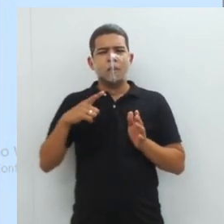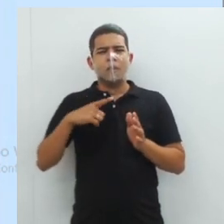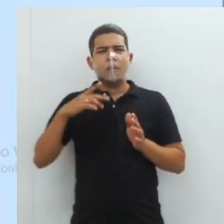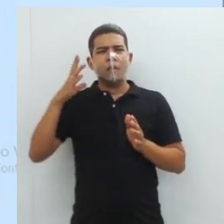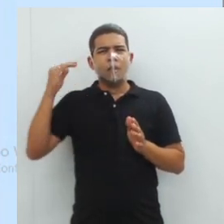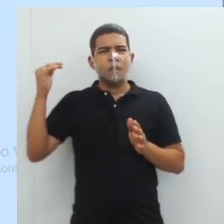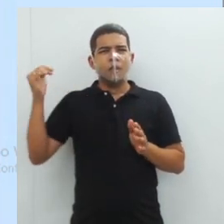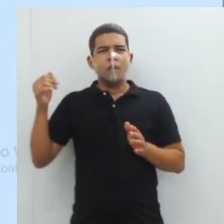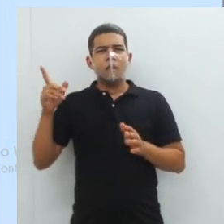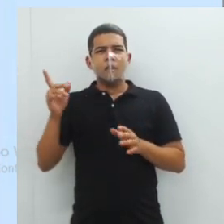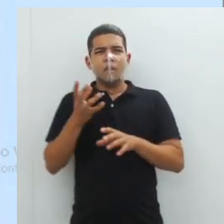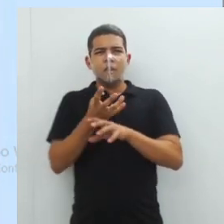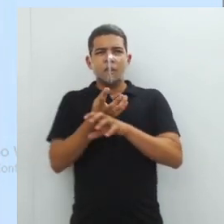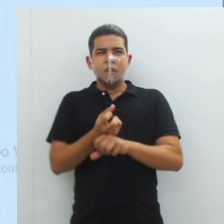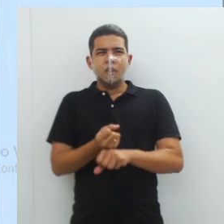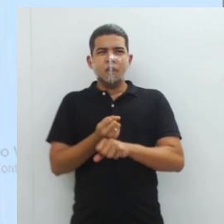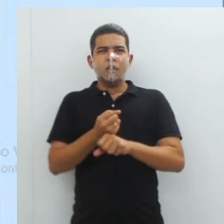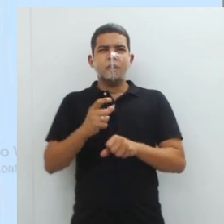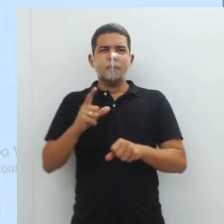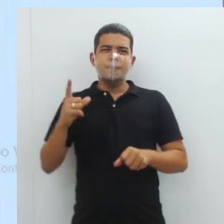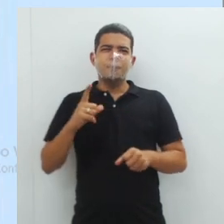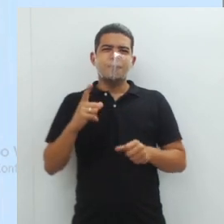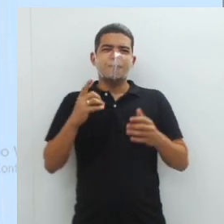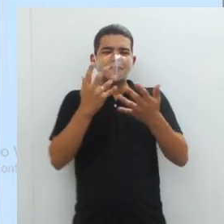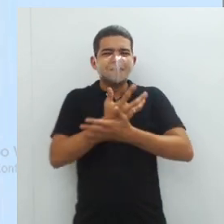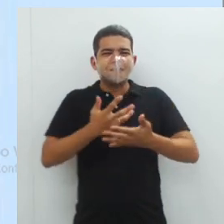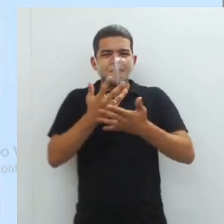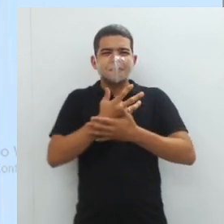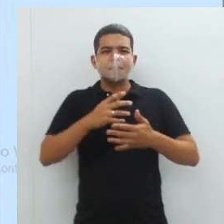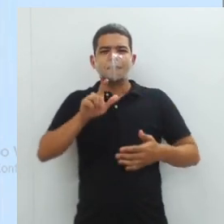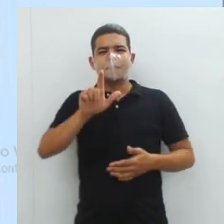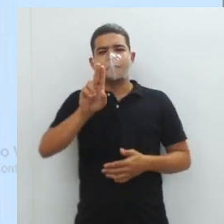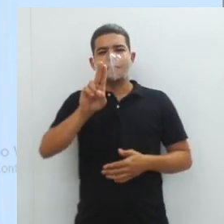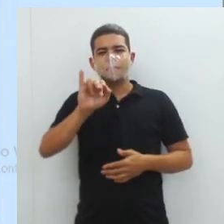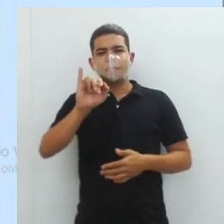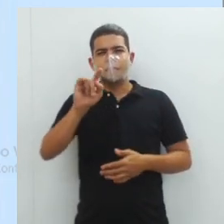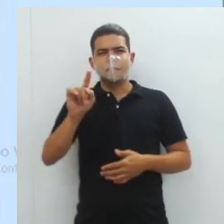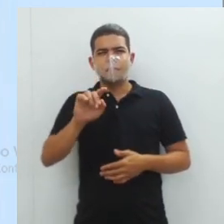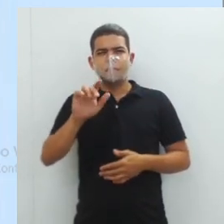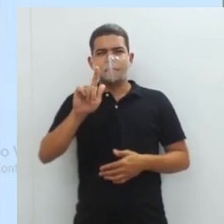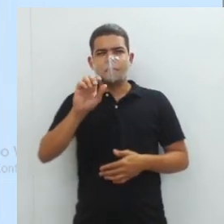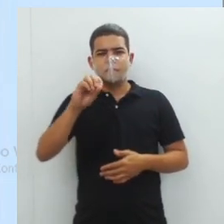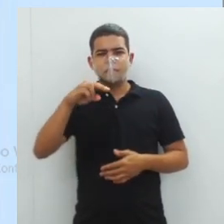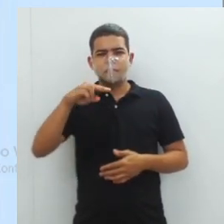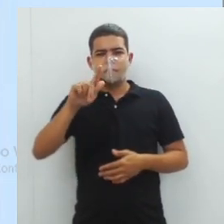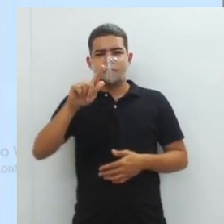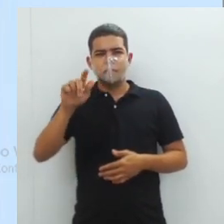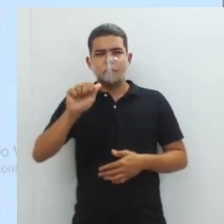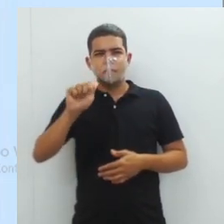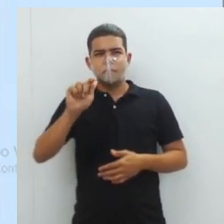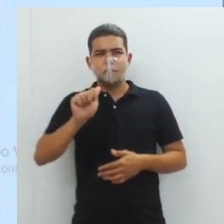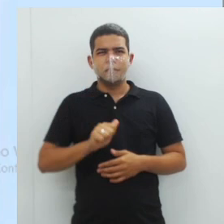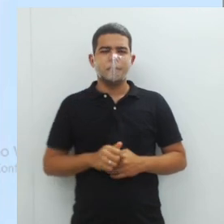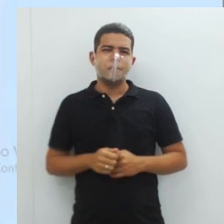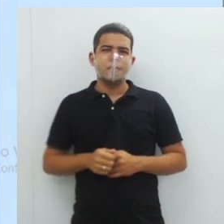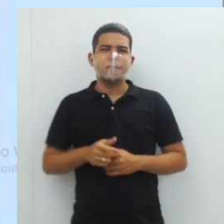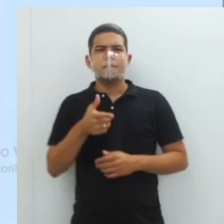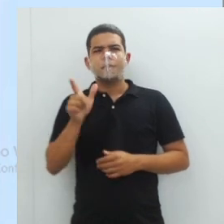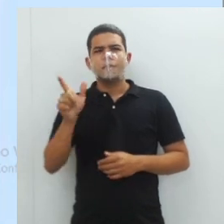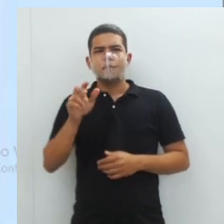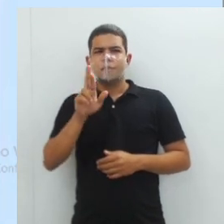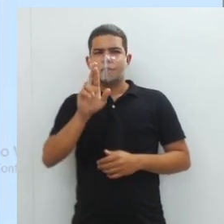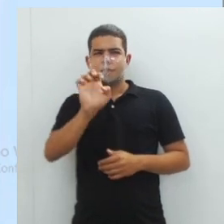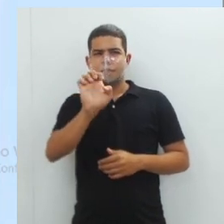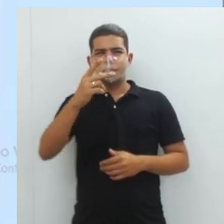cultura com algumas músicas do Luiz Gonzaga, o canário da terra e répteis são